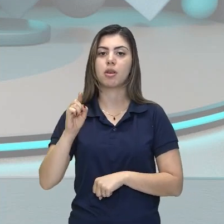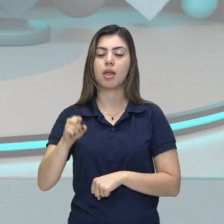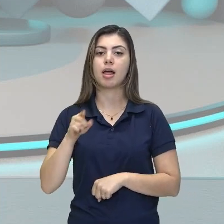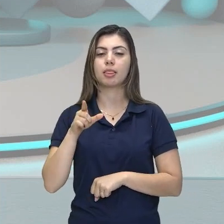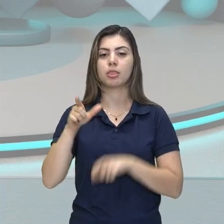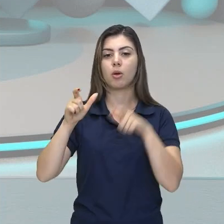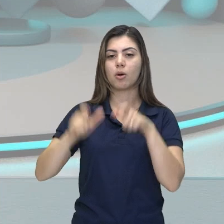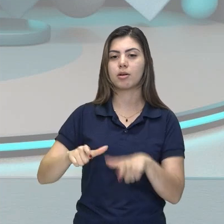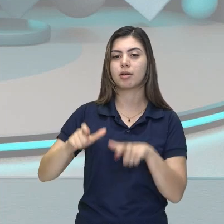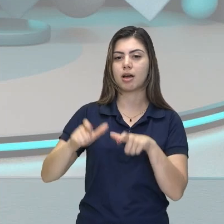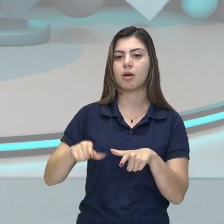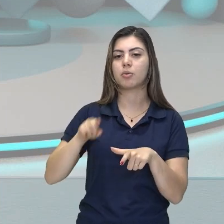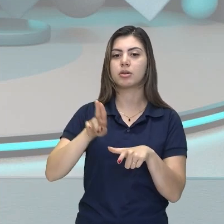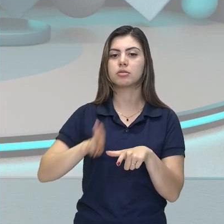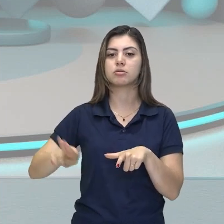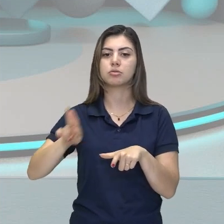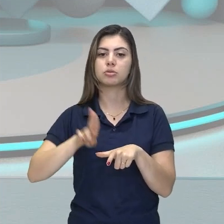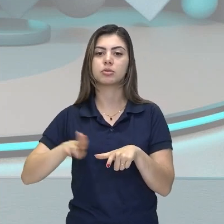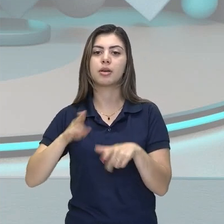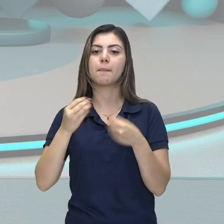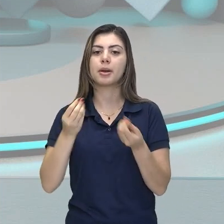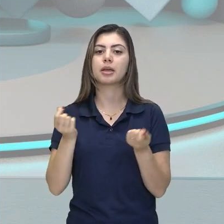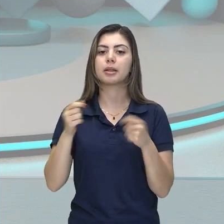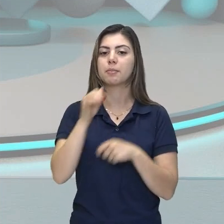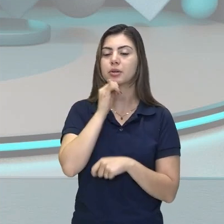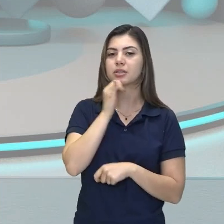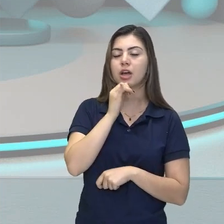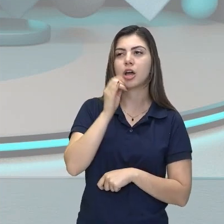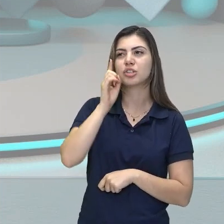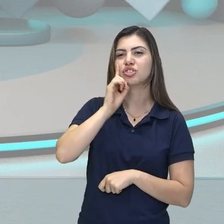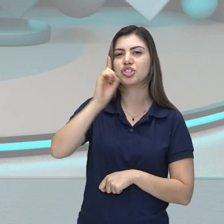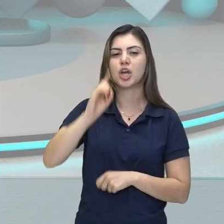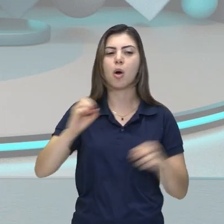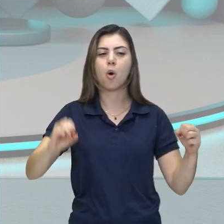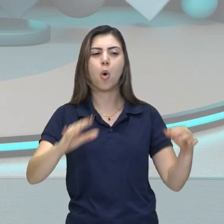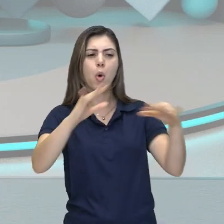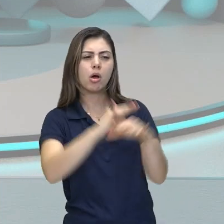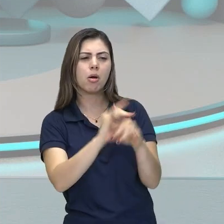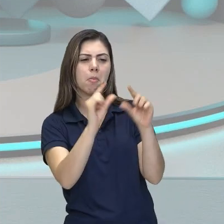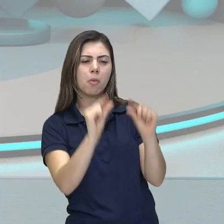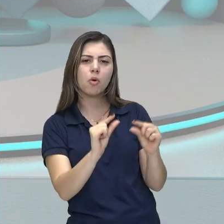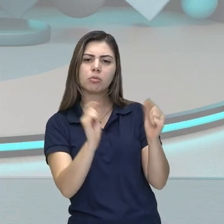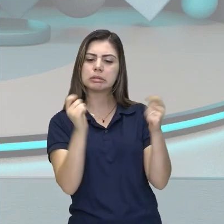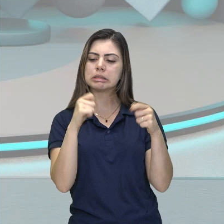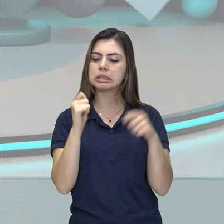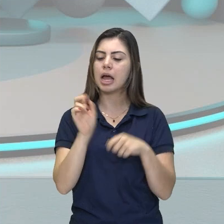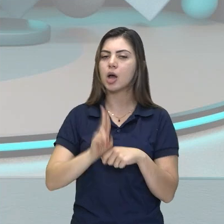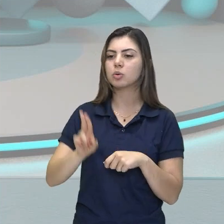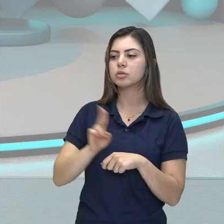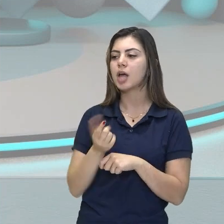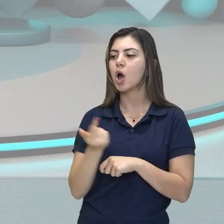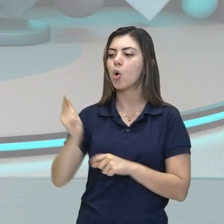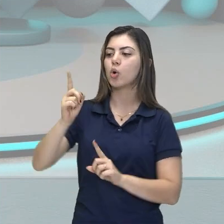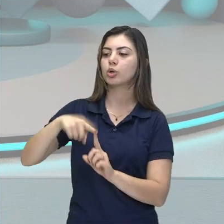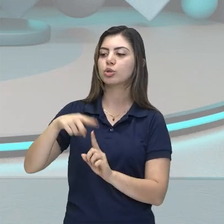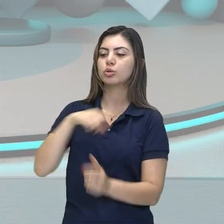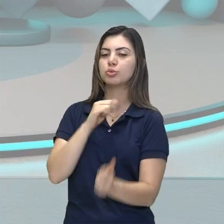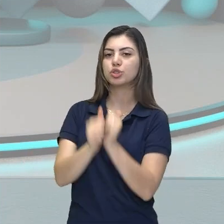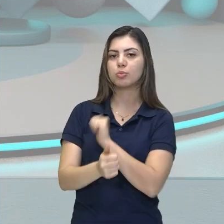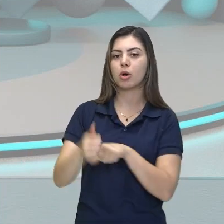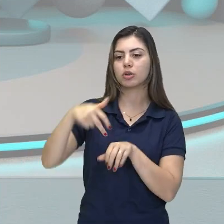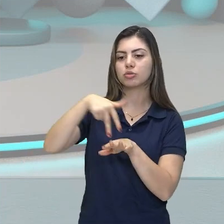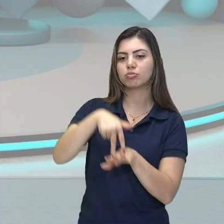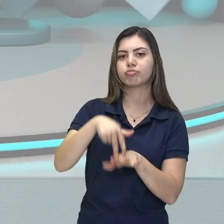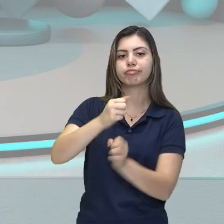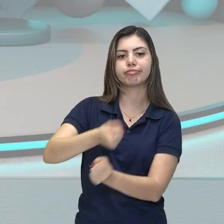uma alternativa em dias, né, de poucas ondas. Não tinha muitas ondas, opa, então bora pegar aquela prancha, que a prancha de surf antigamente era bem grande,